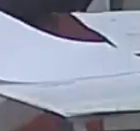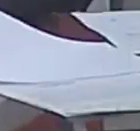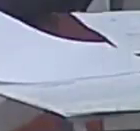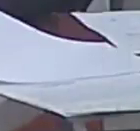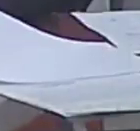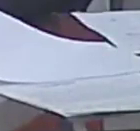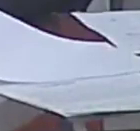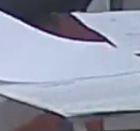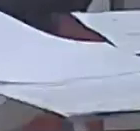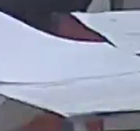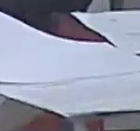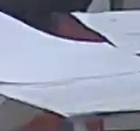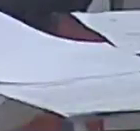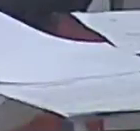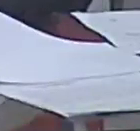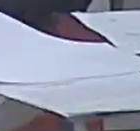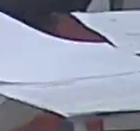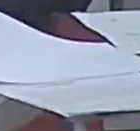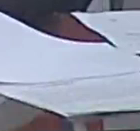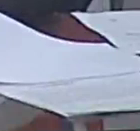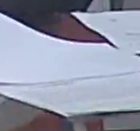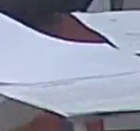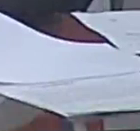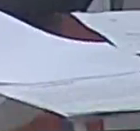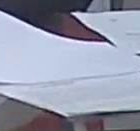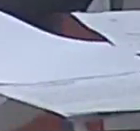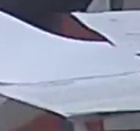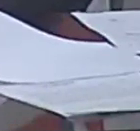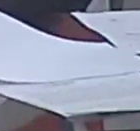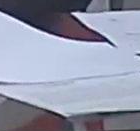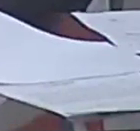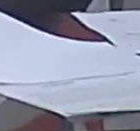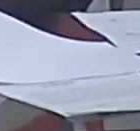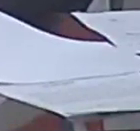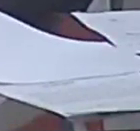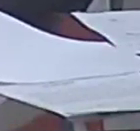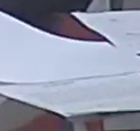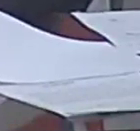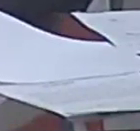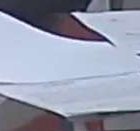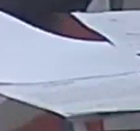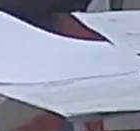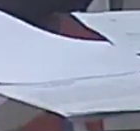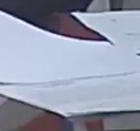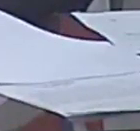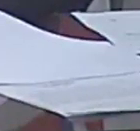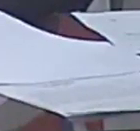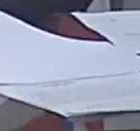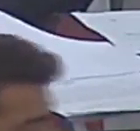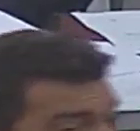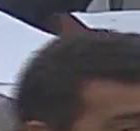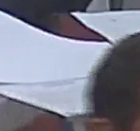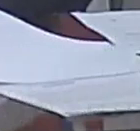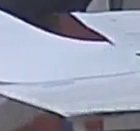Javari, entre o trecho Rua General Osório e Ivaí, na Vila Marim. Indicação 583-2019. Indica ao Poder